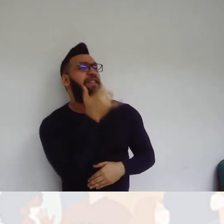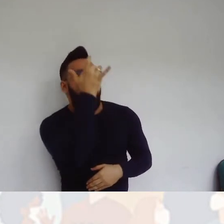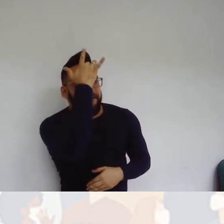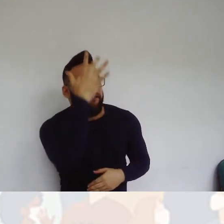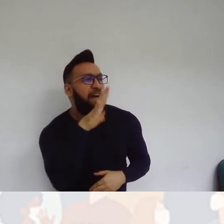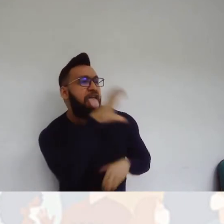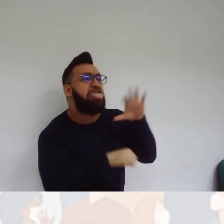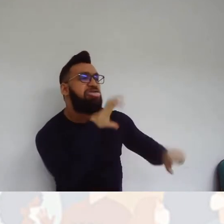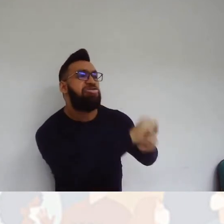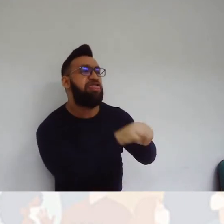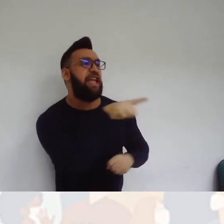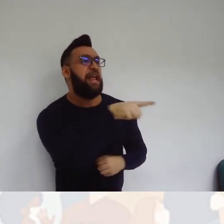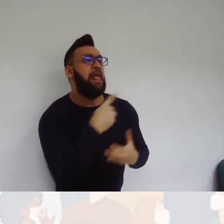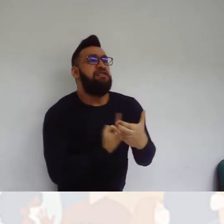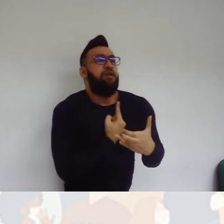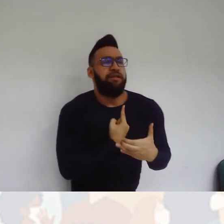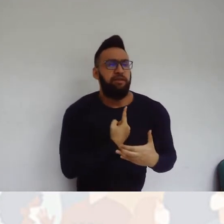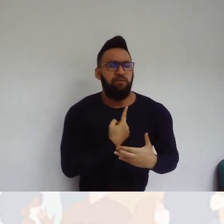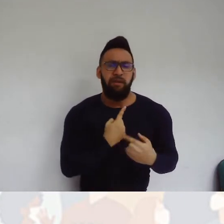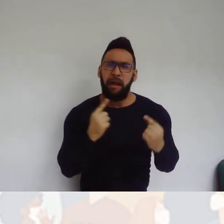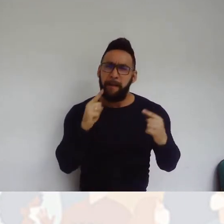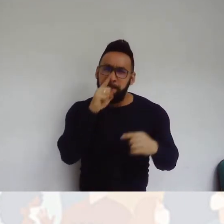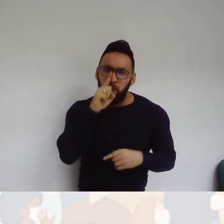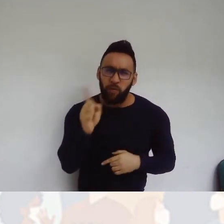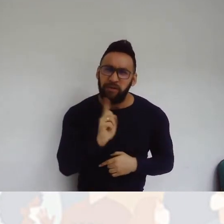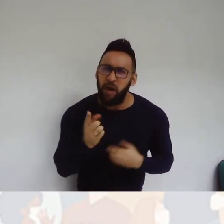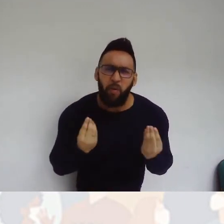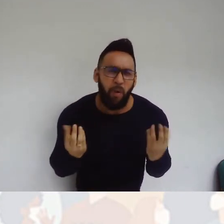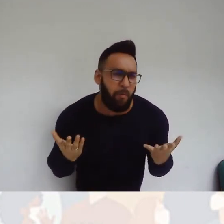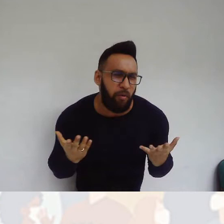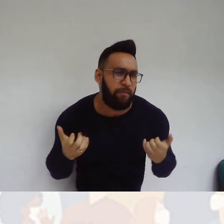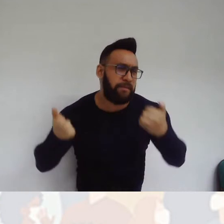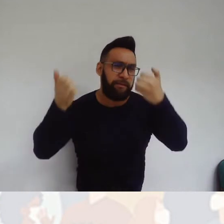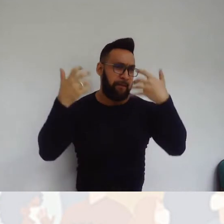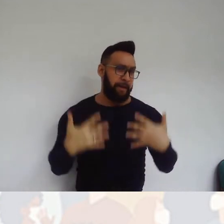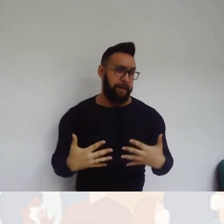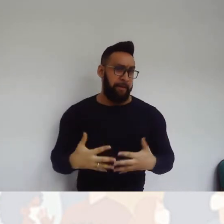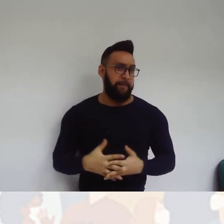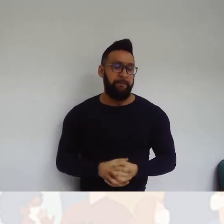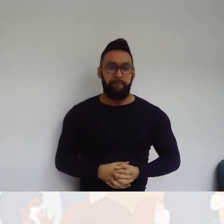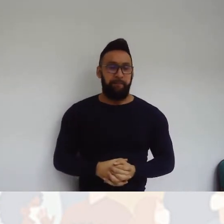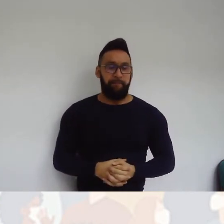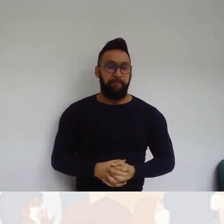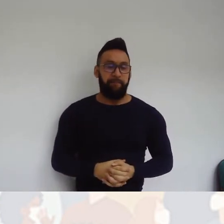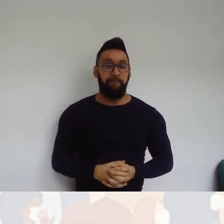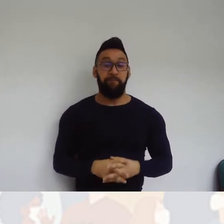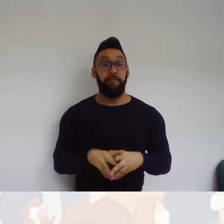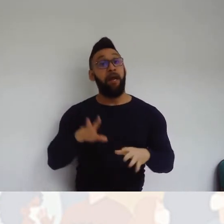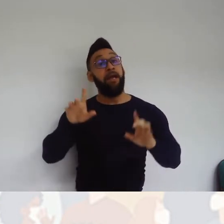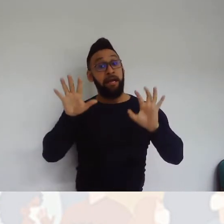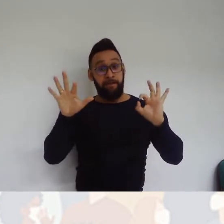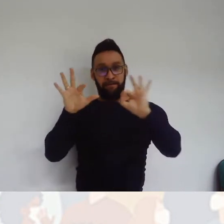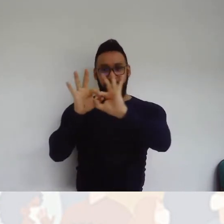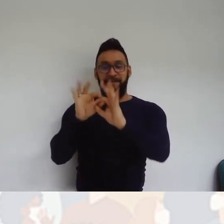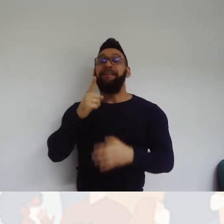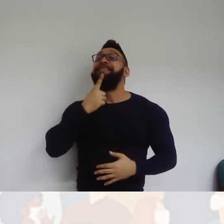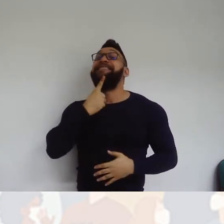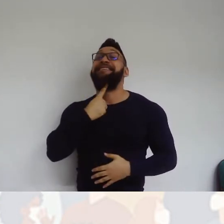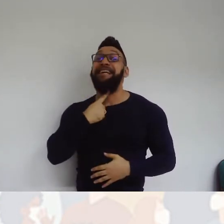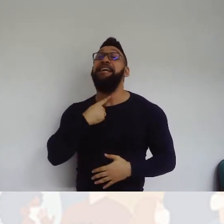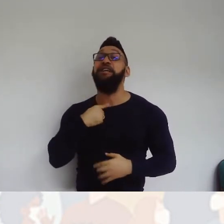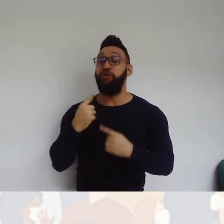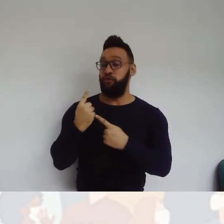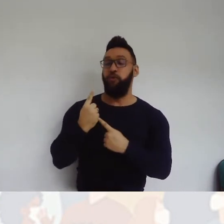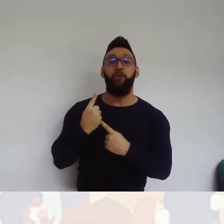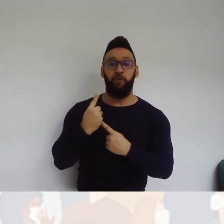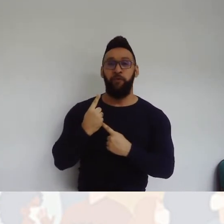Relacionando isso com a indústria cultural, né? E agora, pegando essa questão sobre o desejo, né, sobre o signo como desejo, como